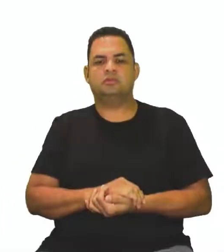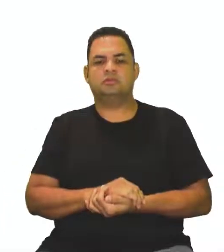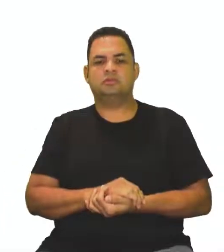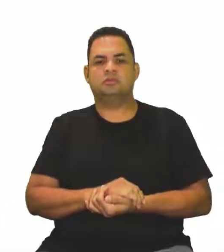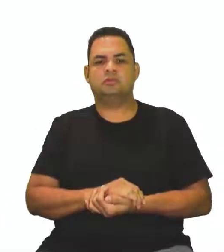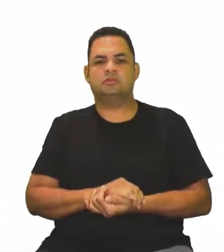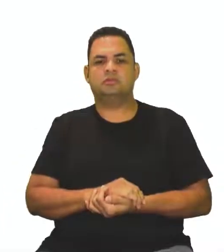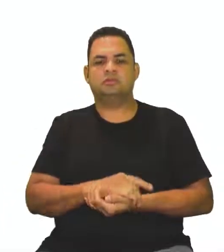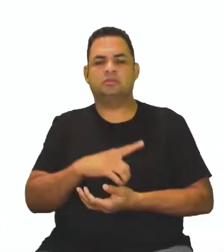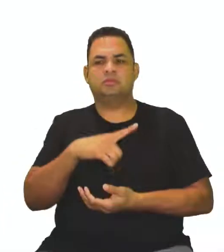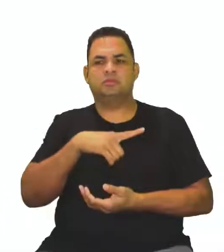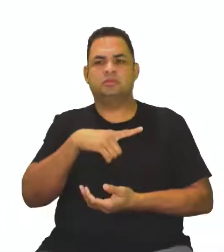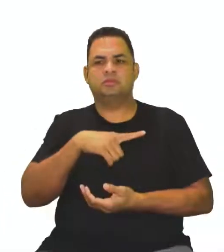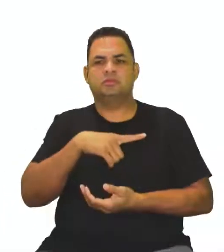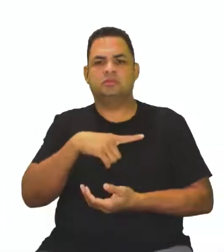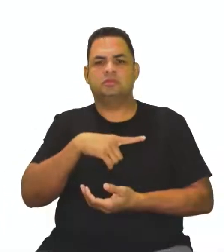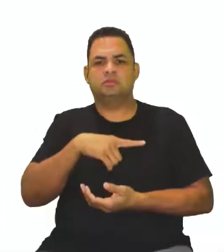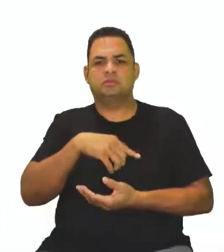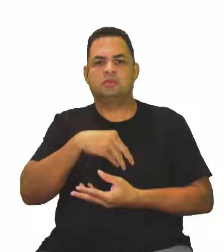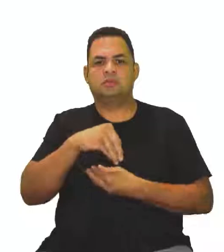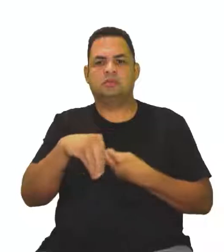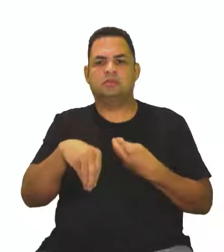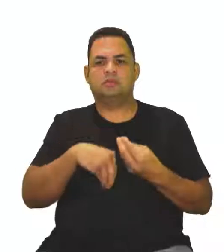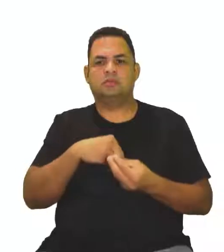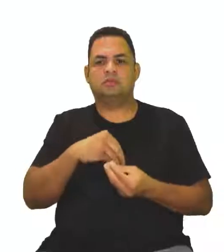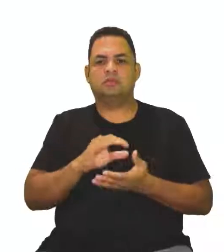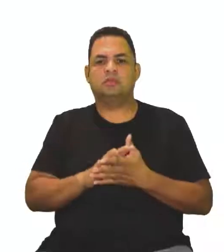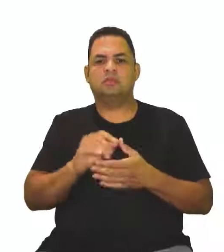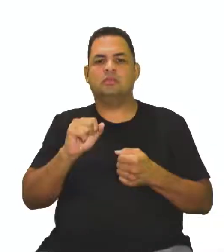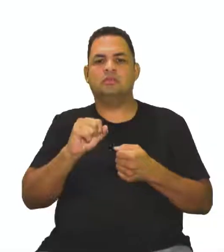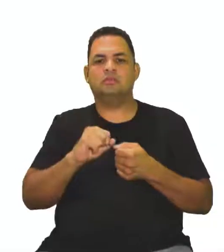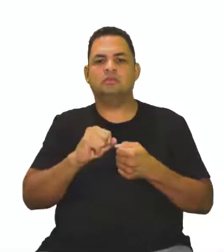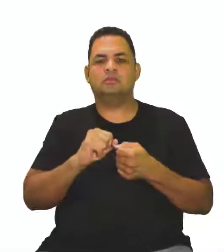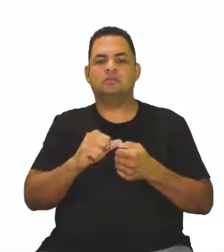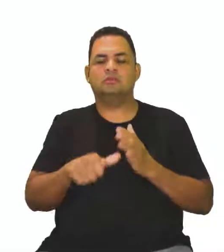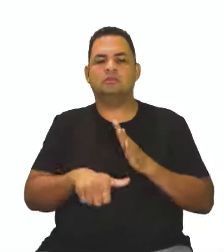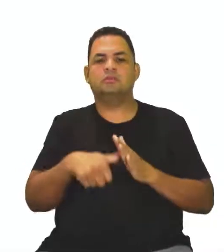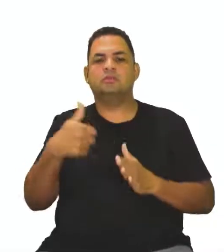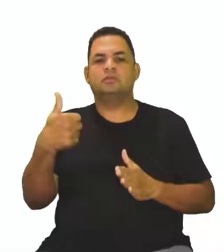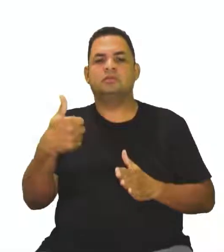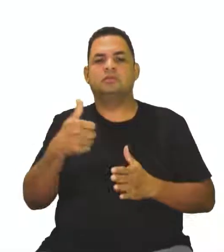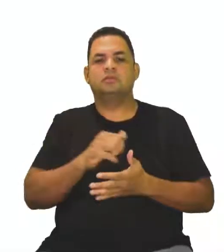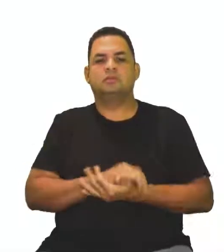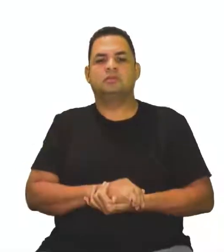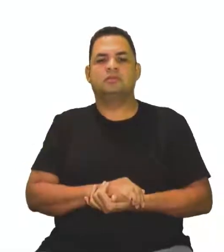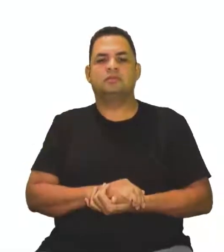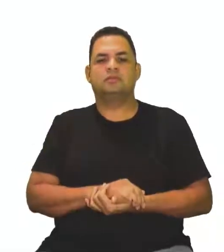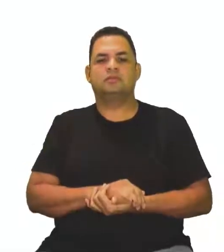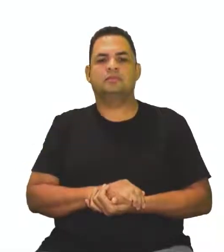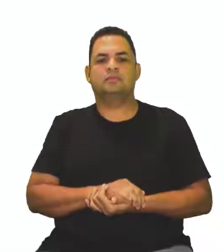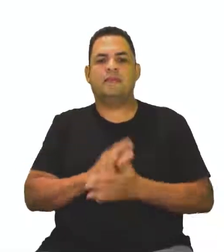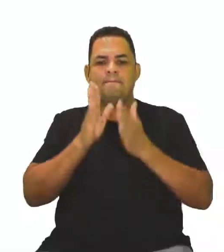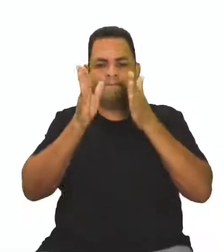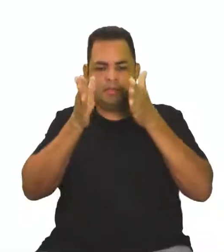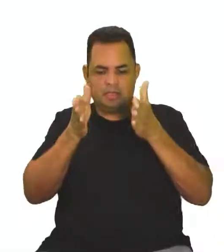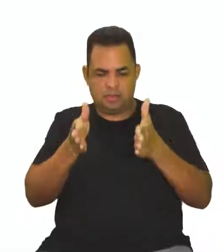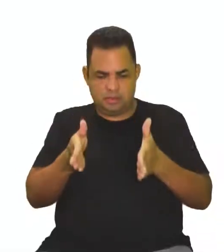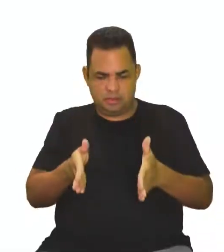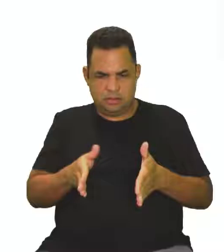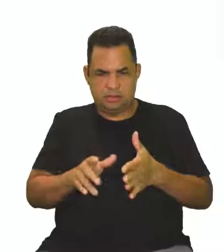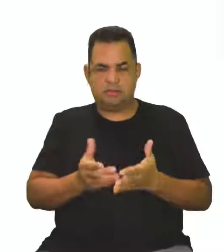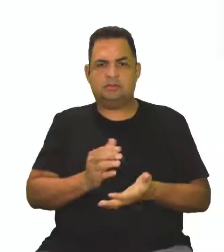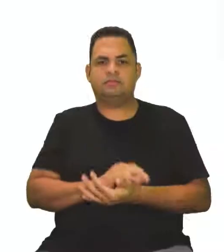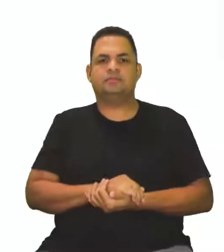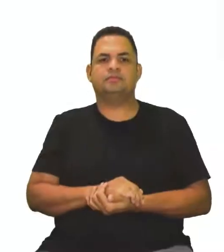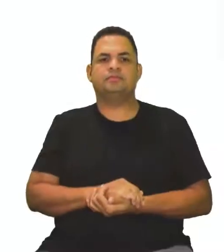temos aí uma associação mista. Quem que a gente resolve primeiro? O pessoal que está em paralelo.